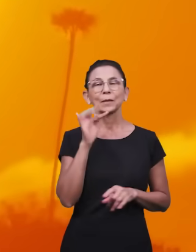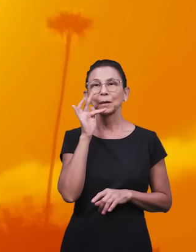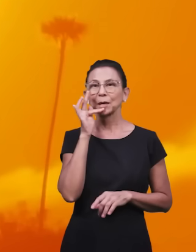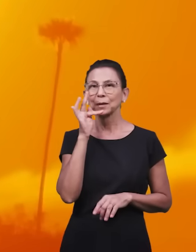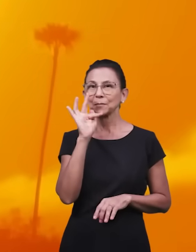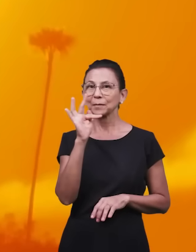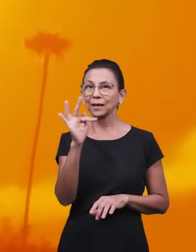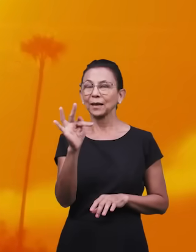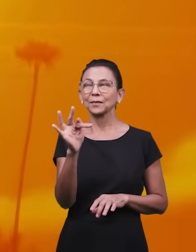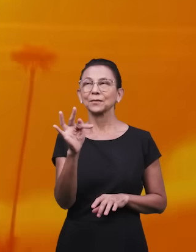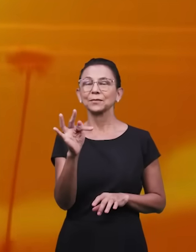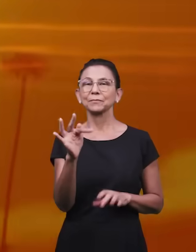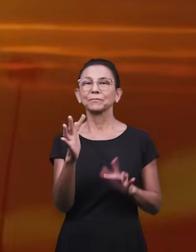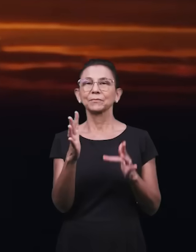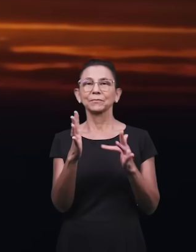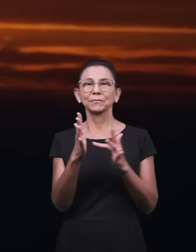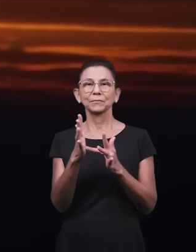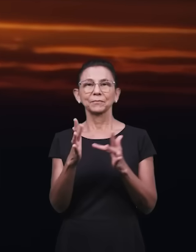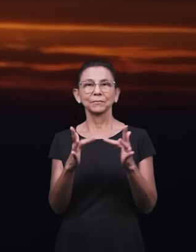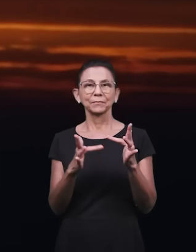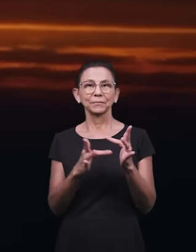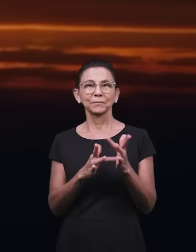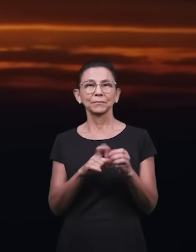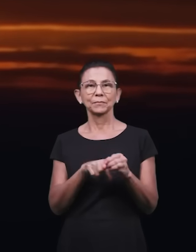E um dia voltará